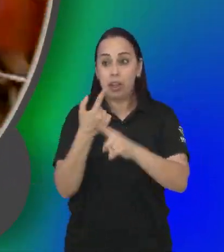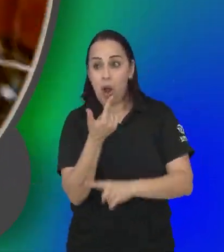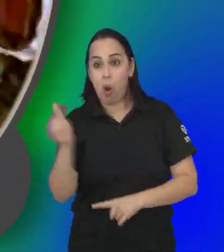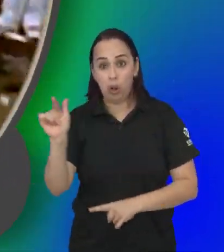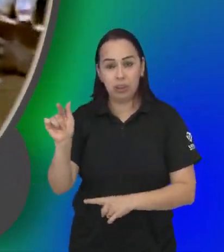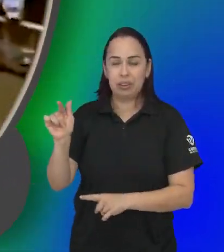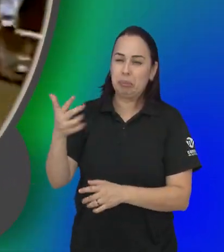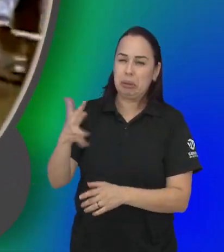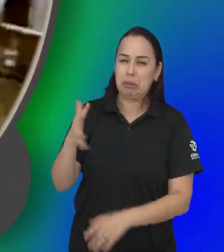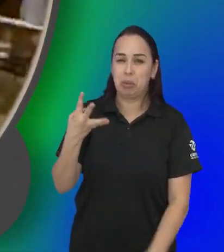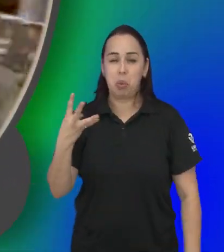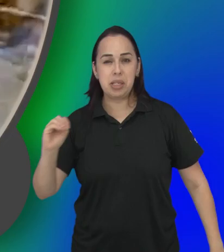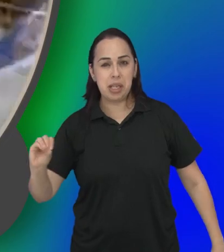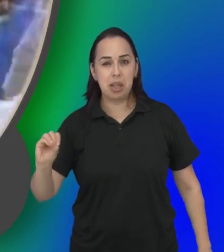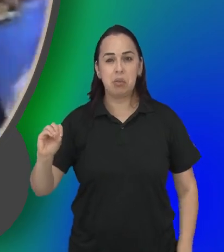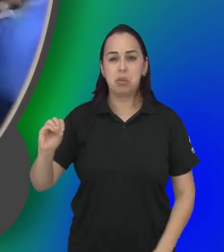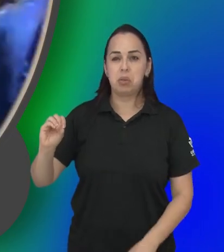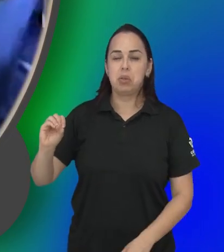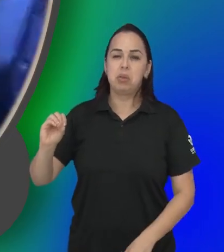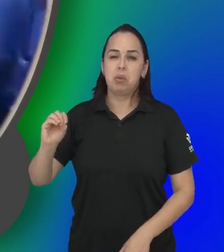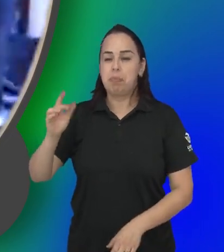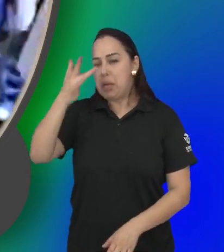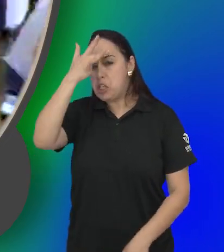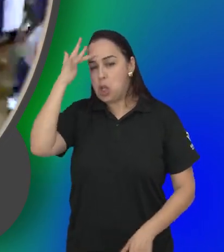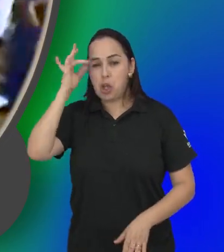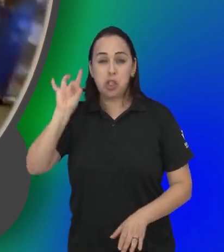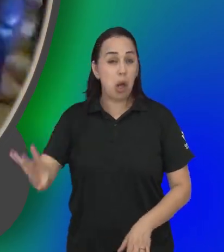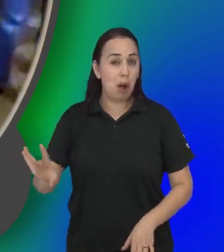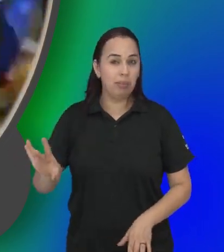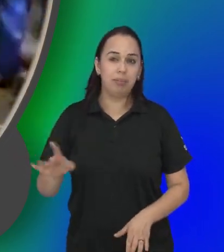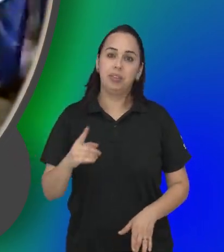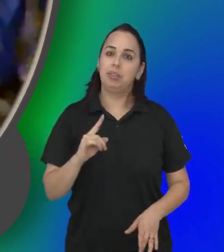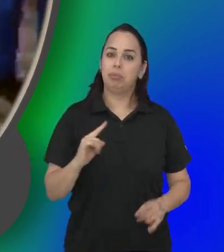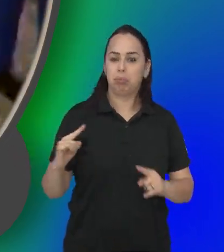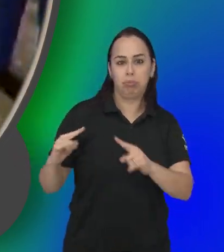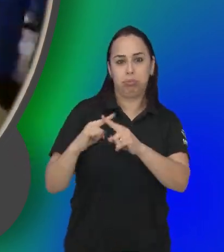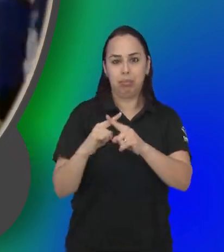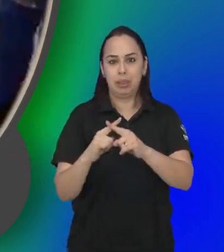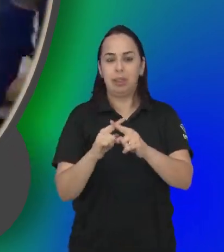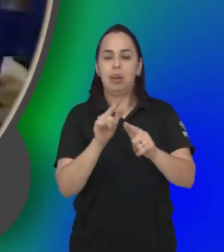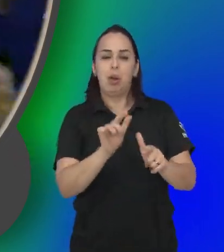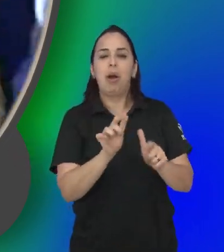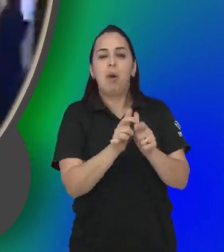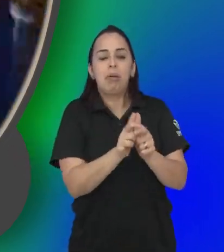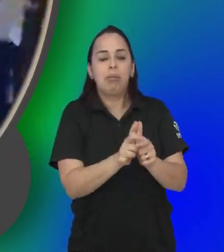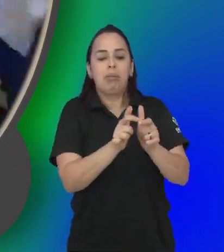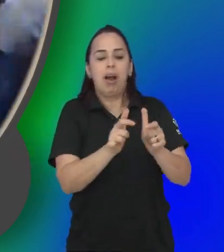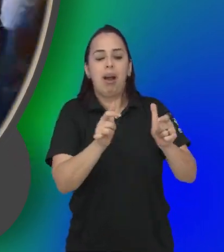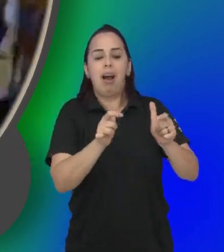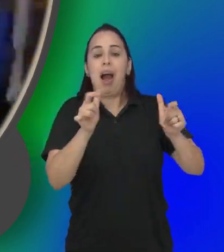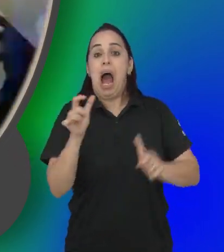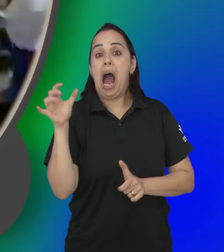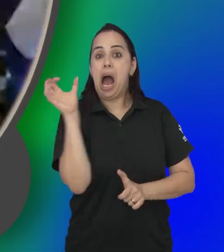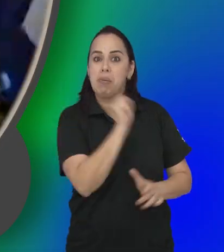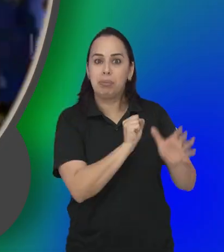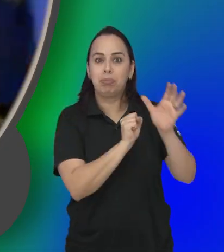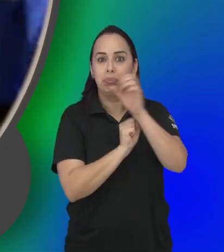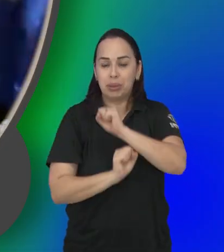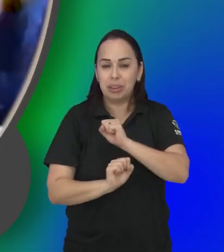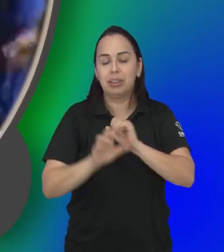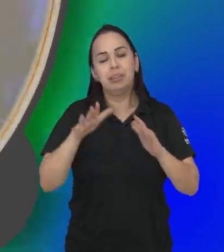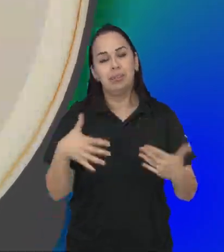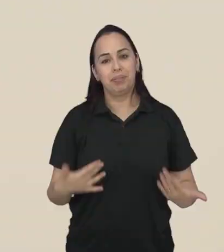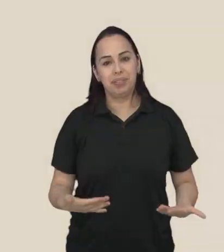que a gente competia, onde as outras tinham em torno aí de 400 componentes no máximo. Então a gente foi crescendo